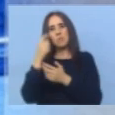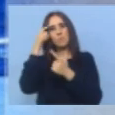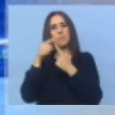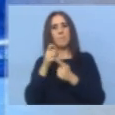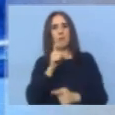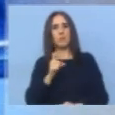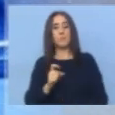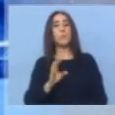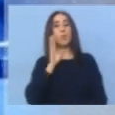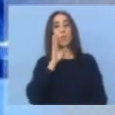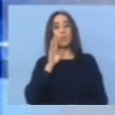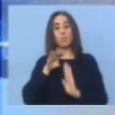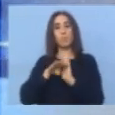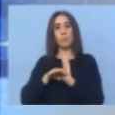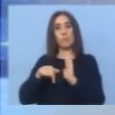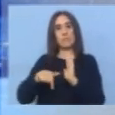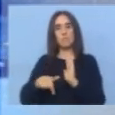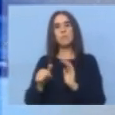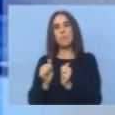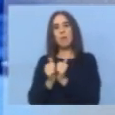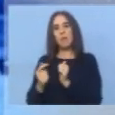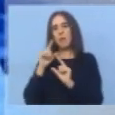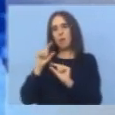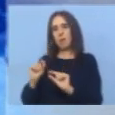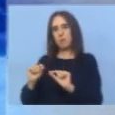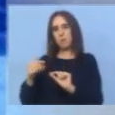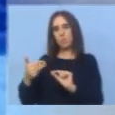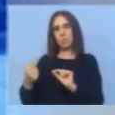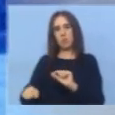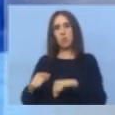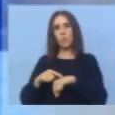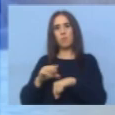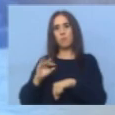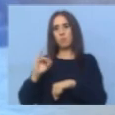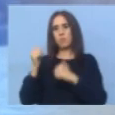Mais logo, o programa Eclésia acompanha-o também na rádio, na Antena 1, quando forem